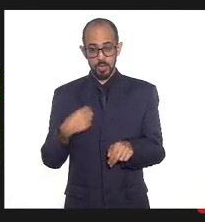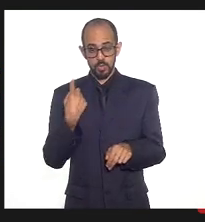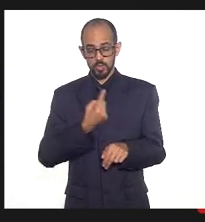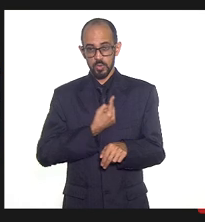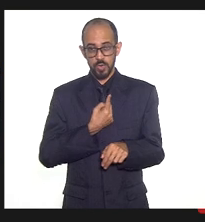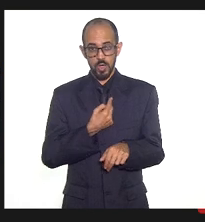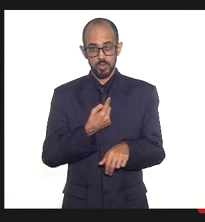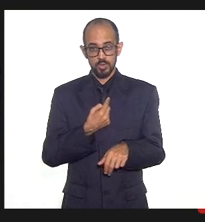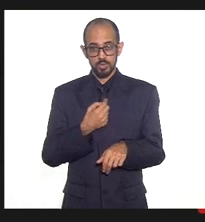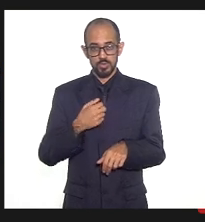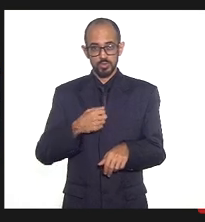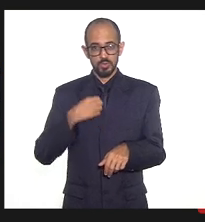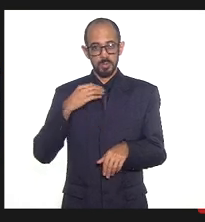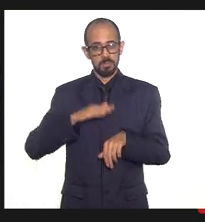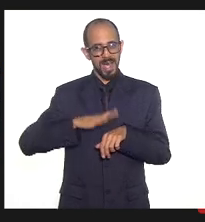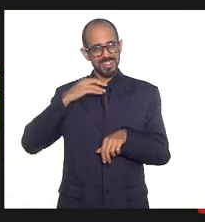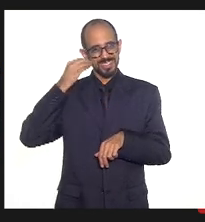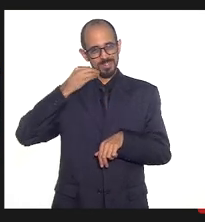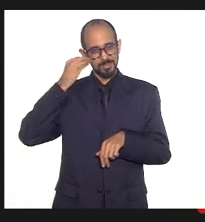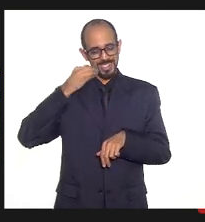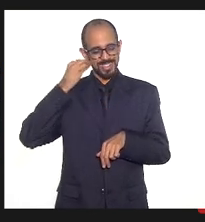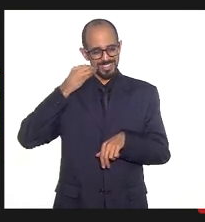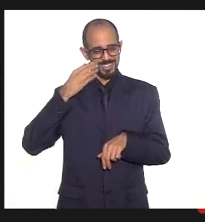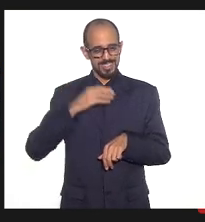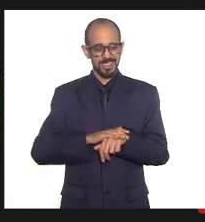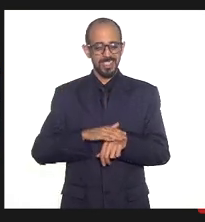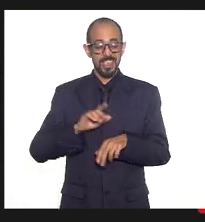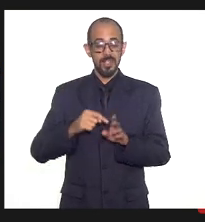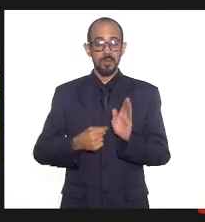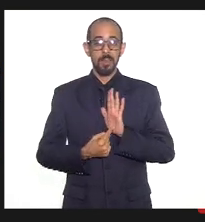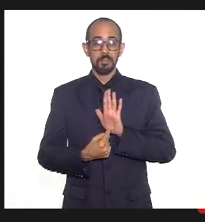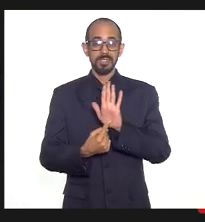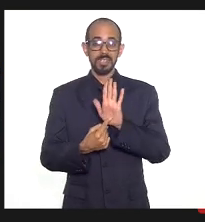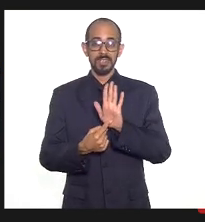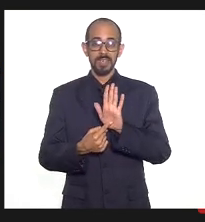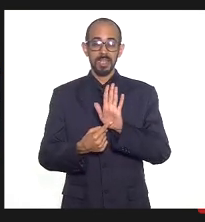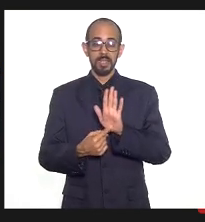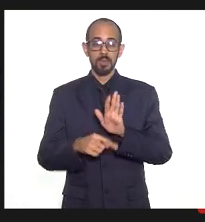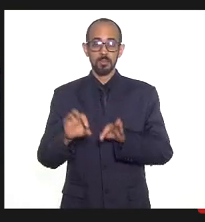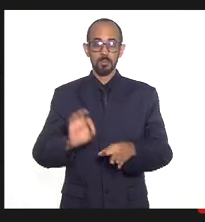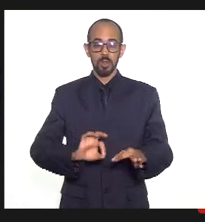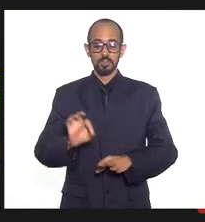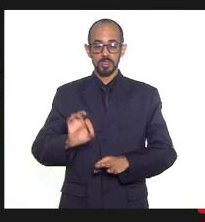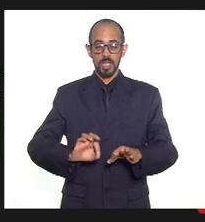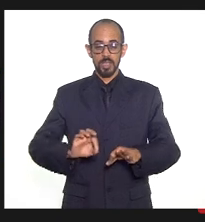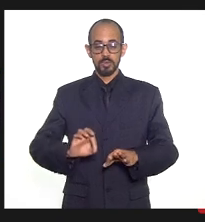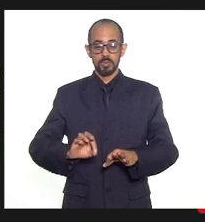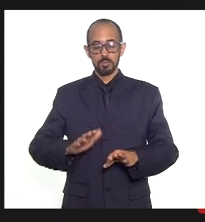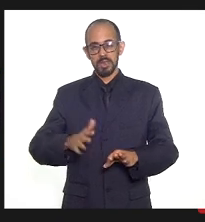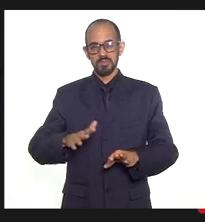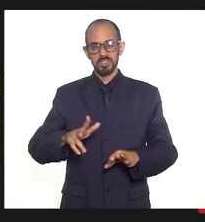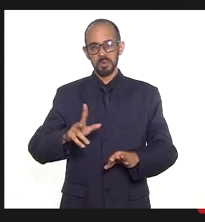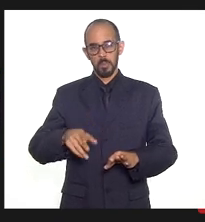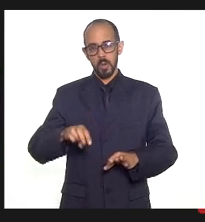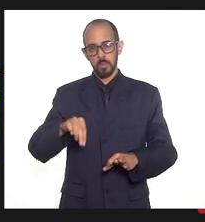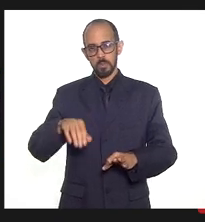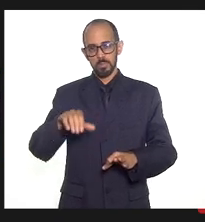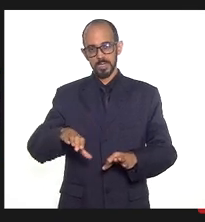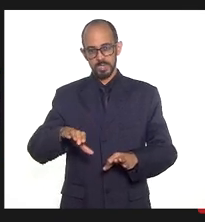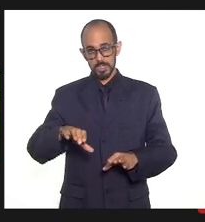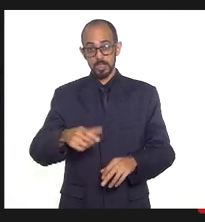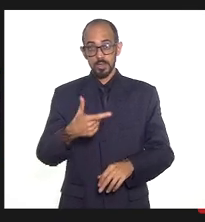nessa luta, eu apresentei um projeto muito parecido com o do Mink em 2013,